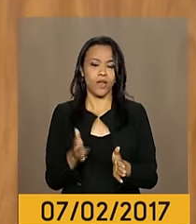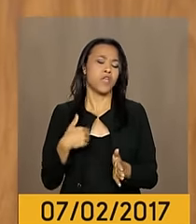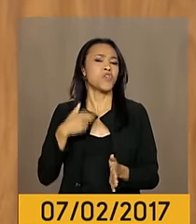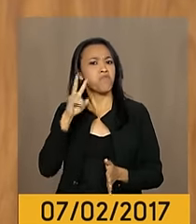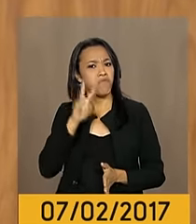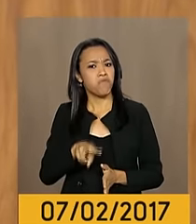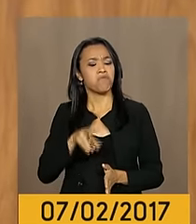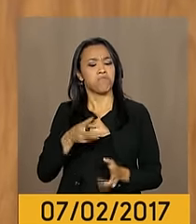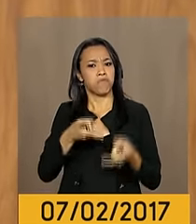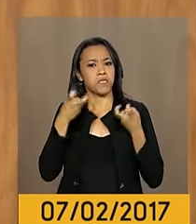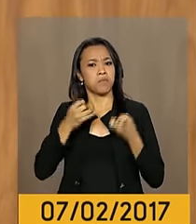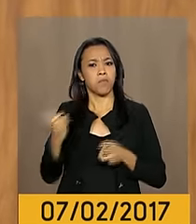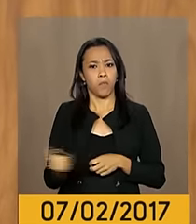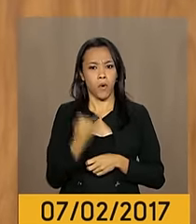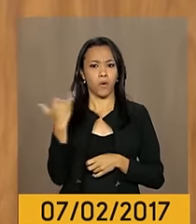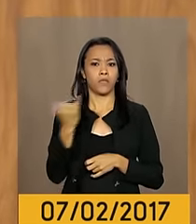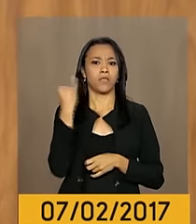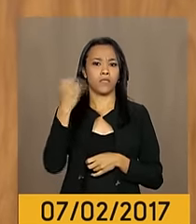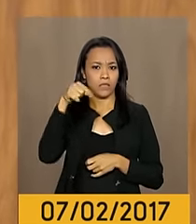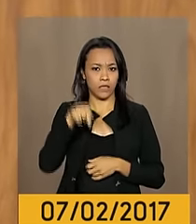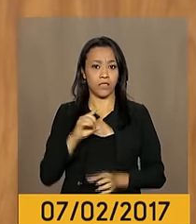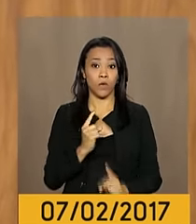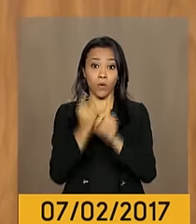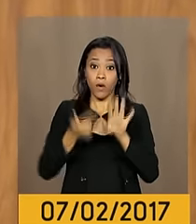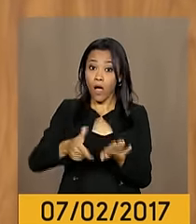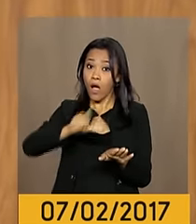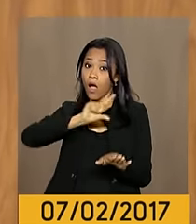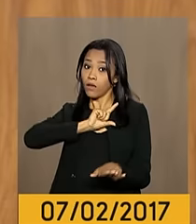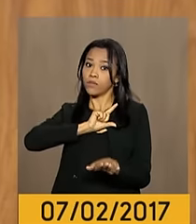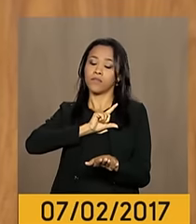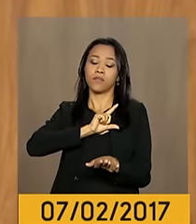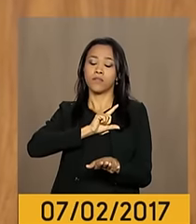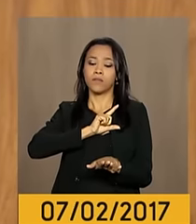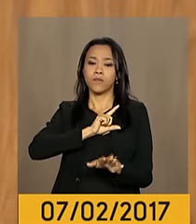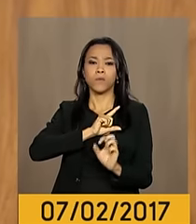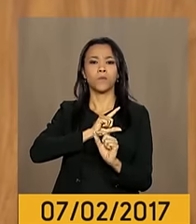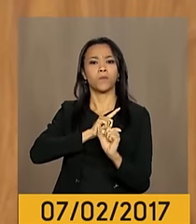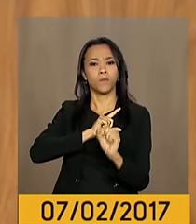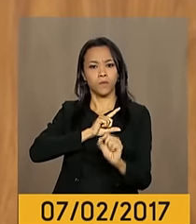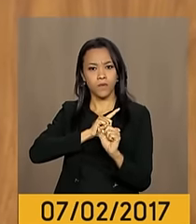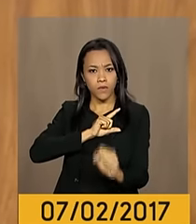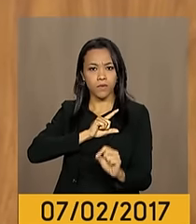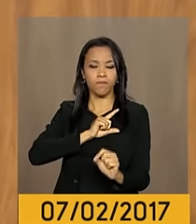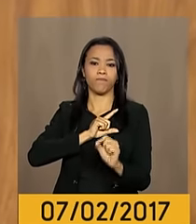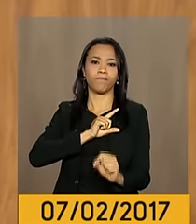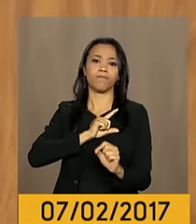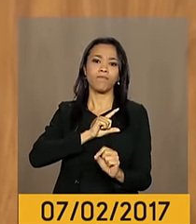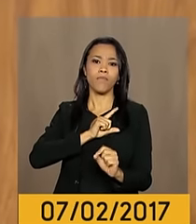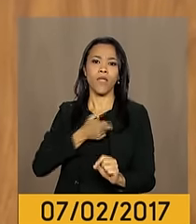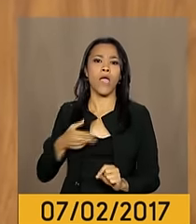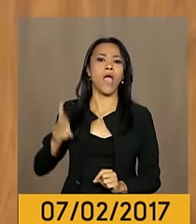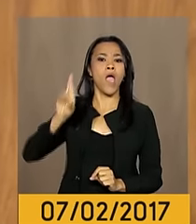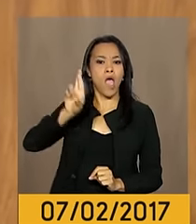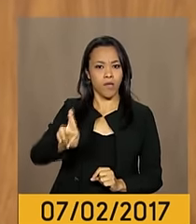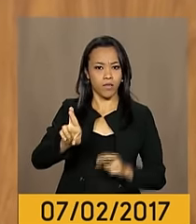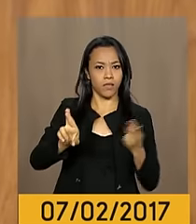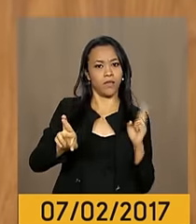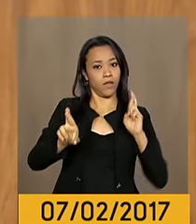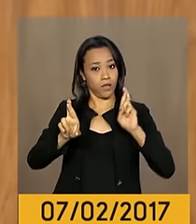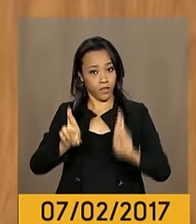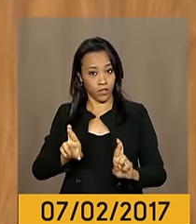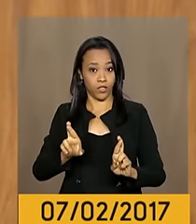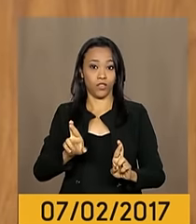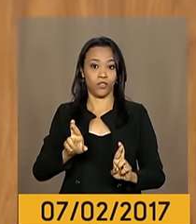encontro antes dele praticamente sem representantes dos nossos governos